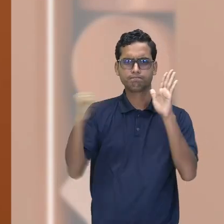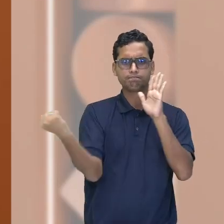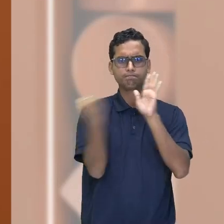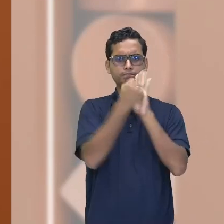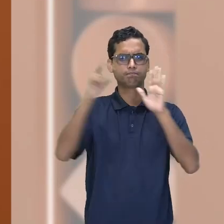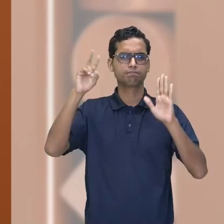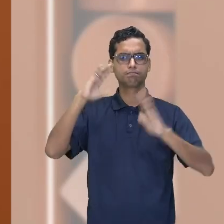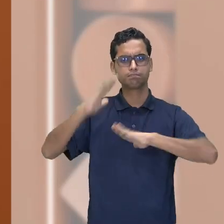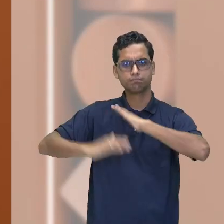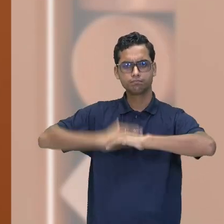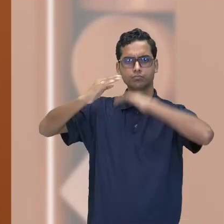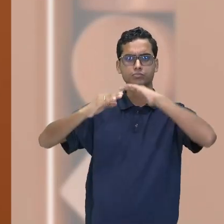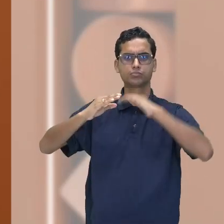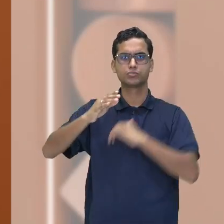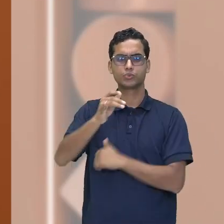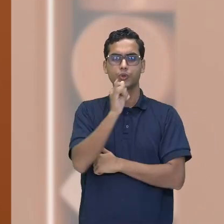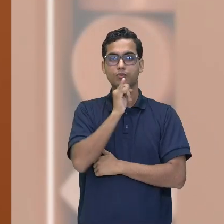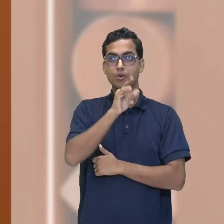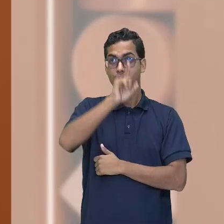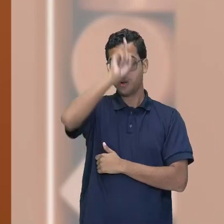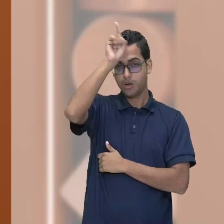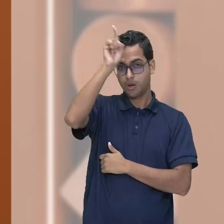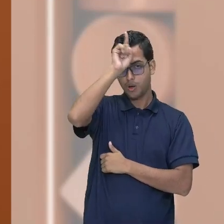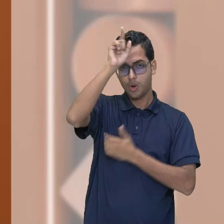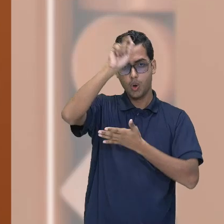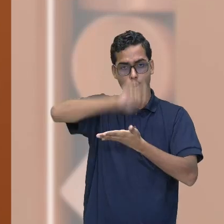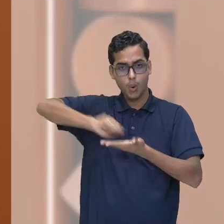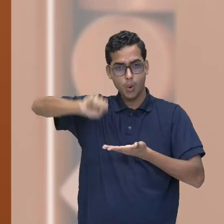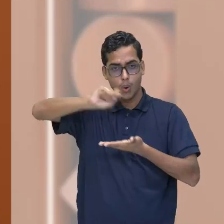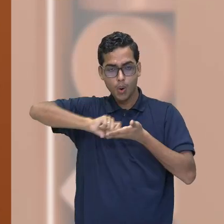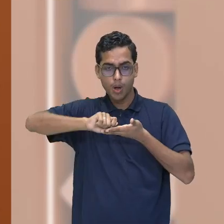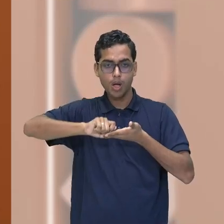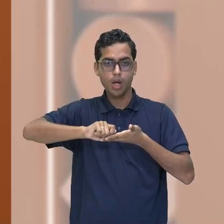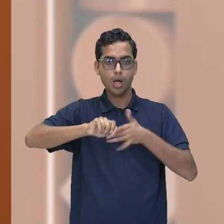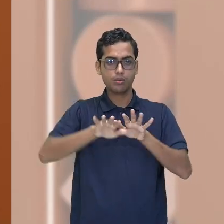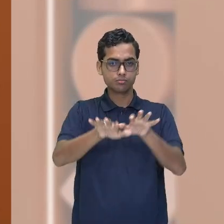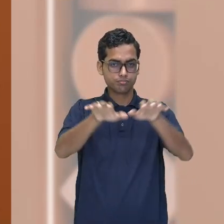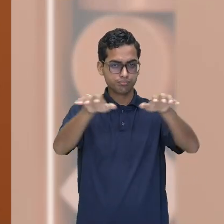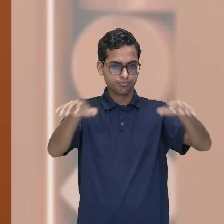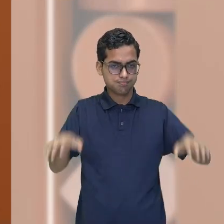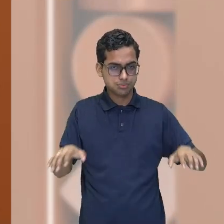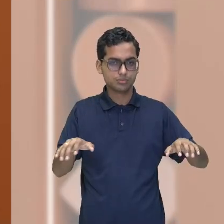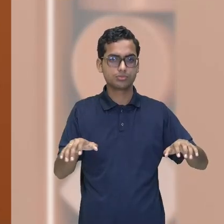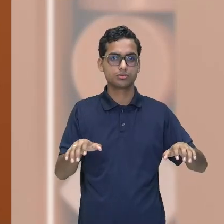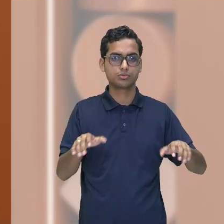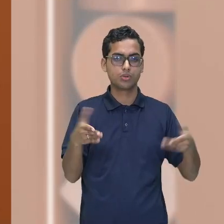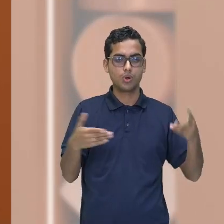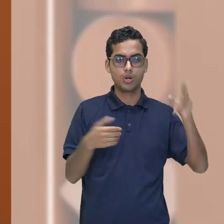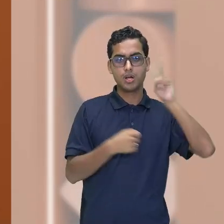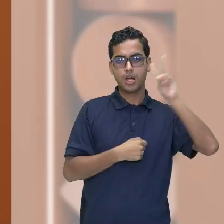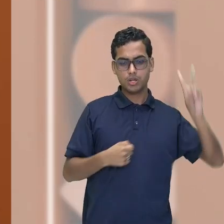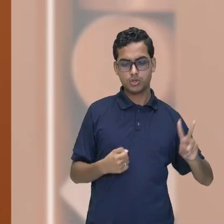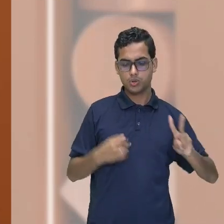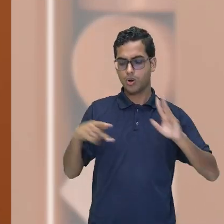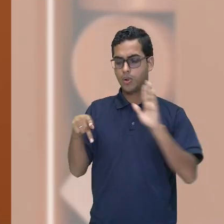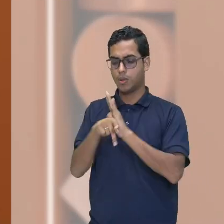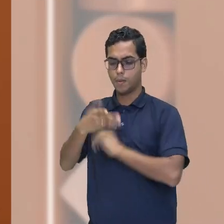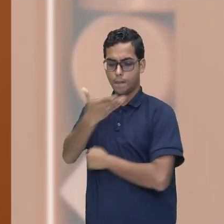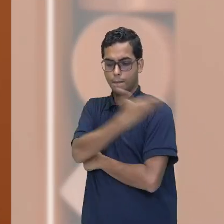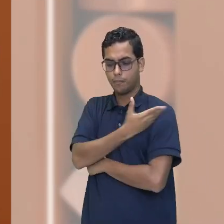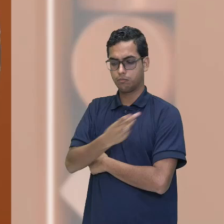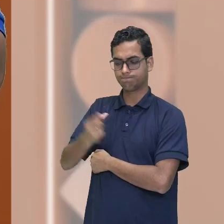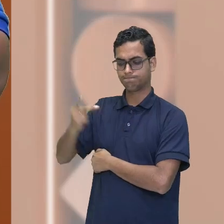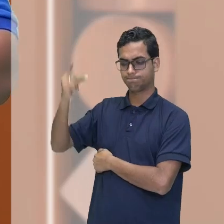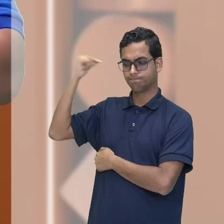exemplo a invenção da escrita, se separa o que é pré-história do que é a história dessa cronologia histórica que nós